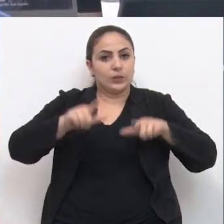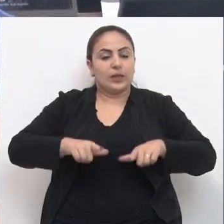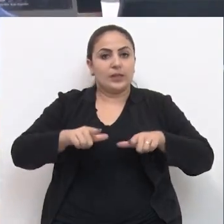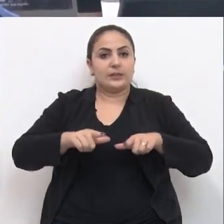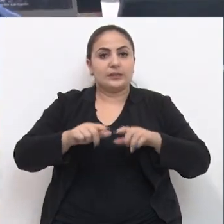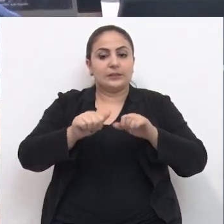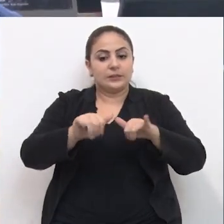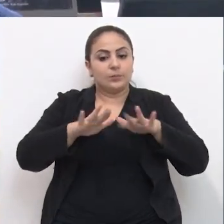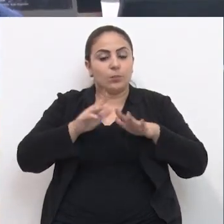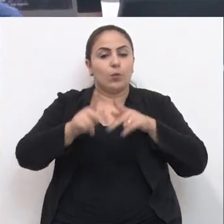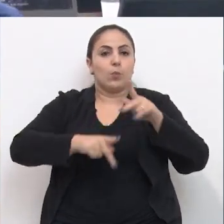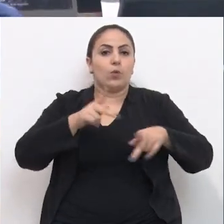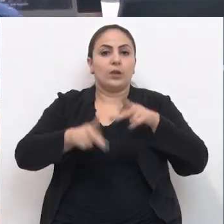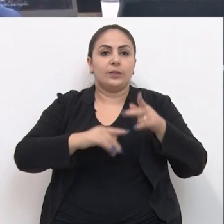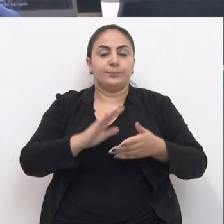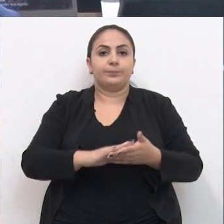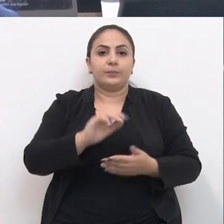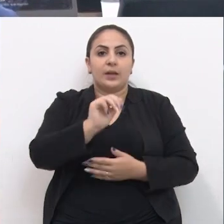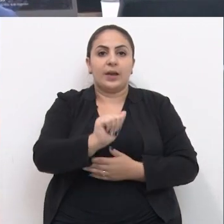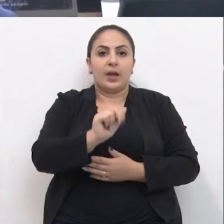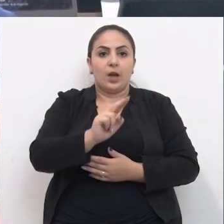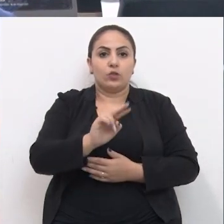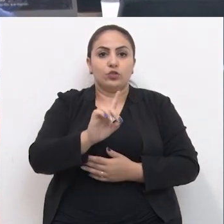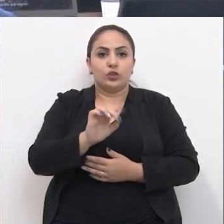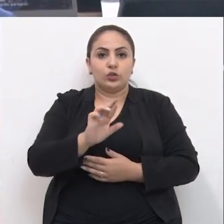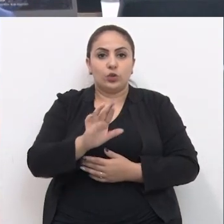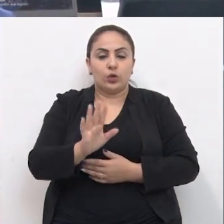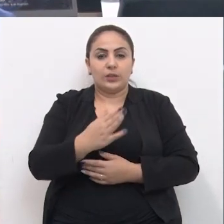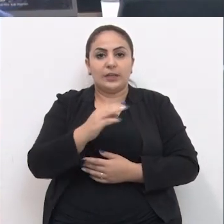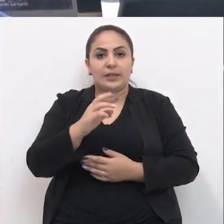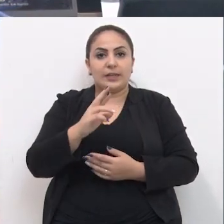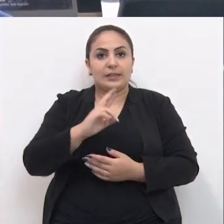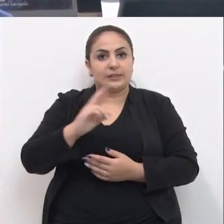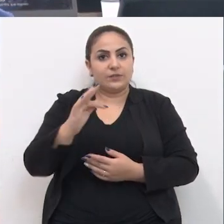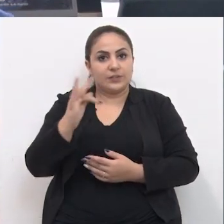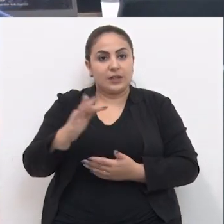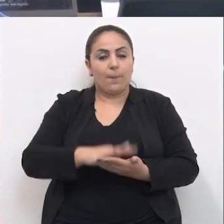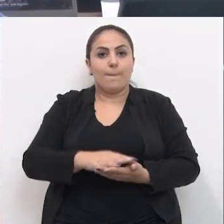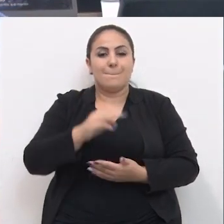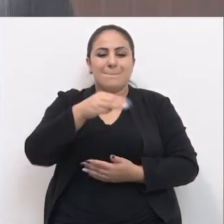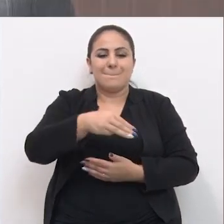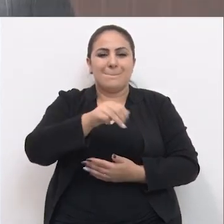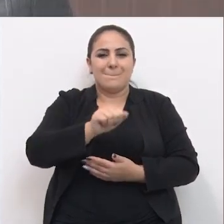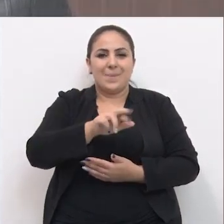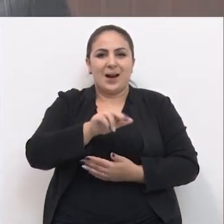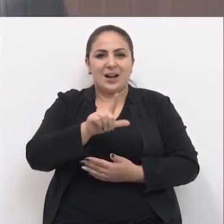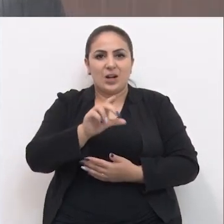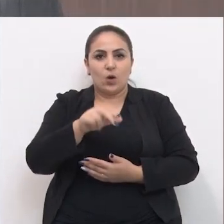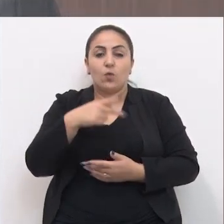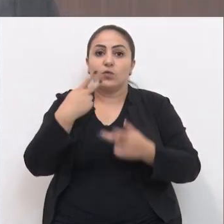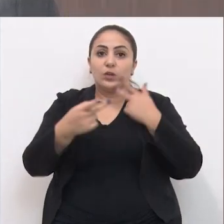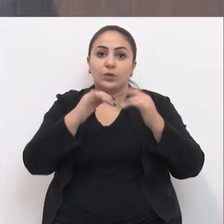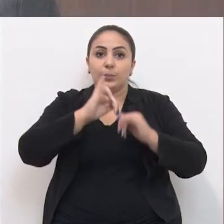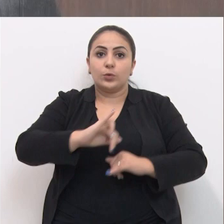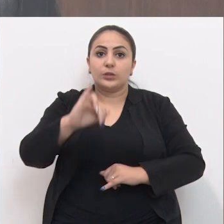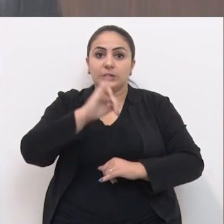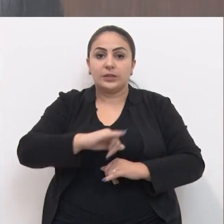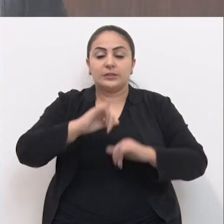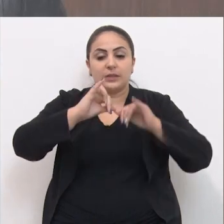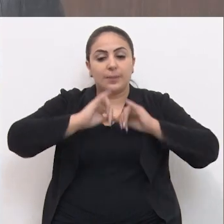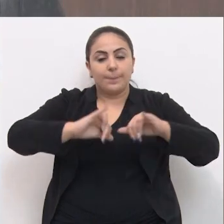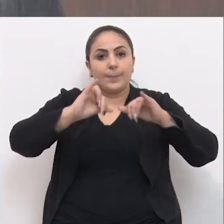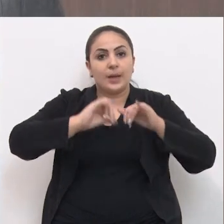da Tribuna Popular, o auditor da Receita Federal, Marlon Batista Moraes, destacou a importância da